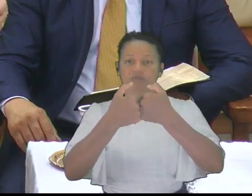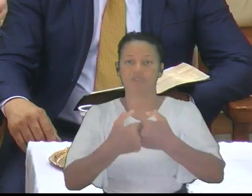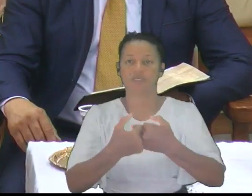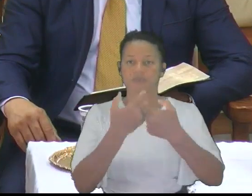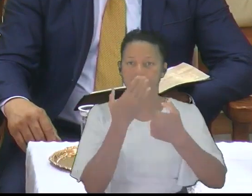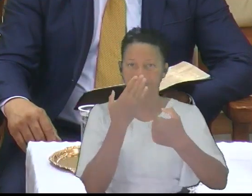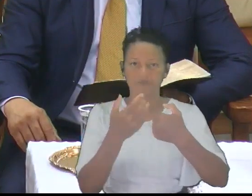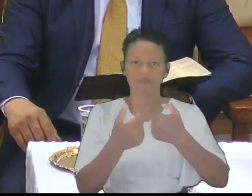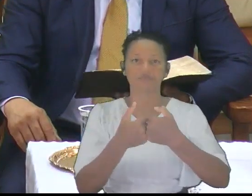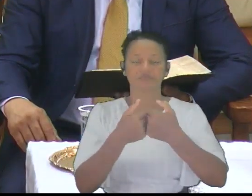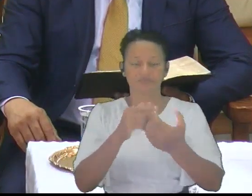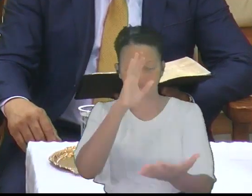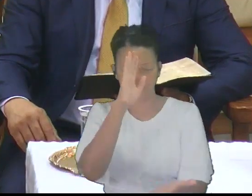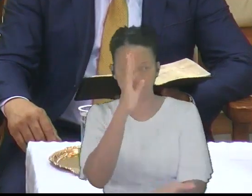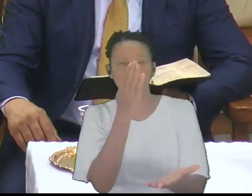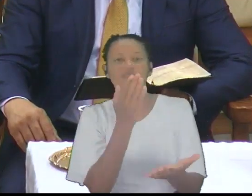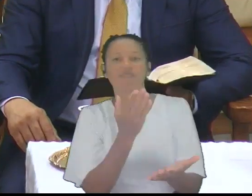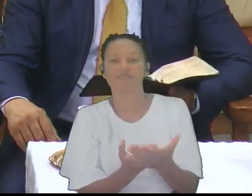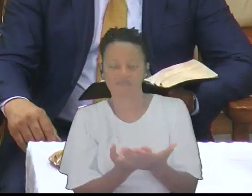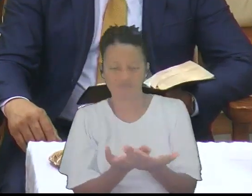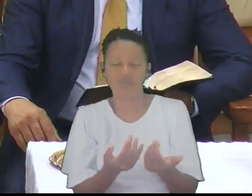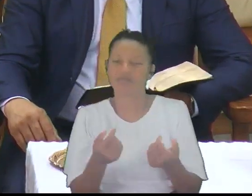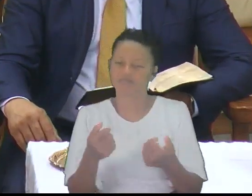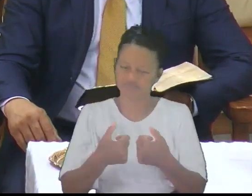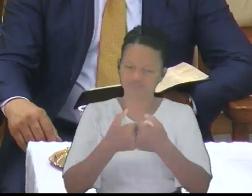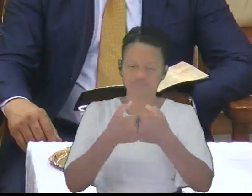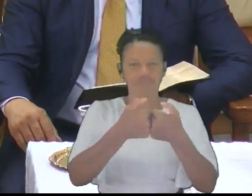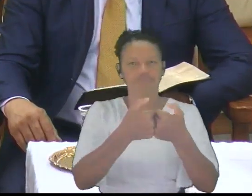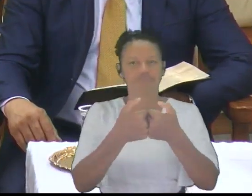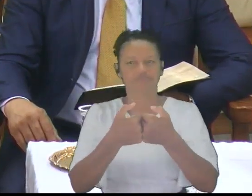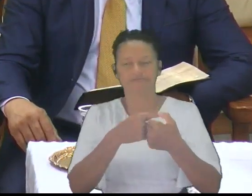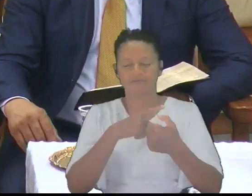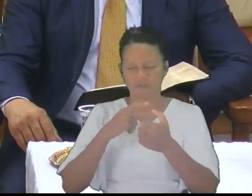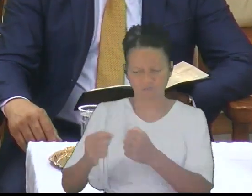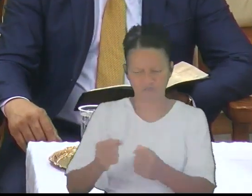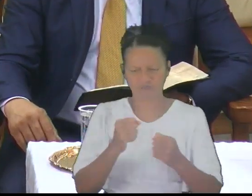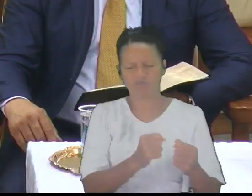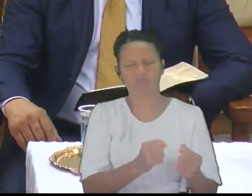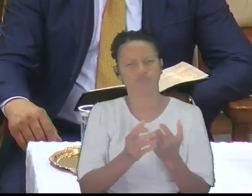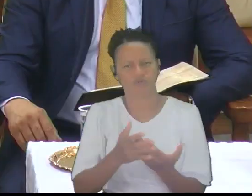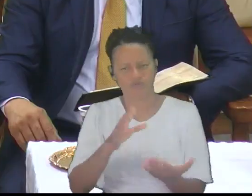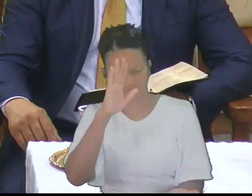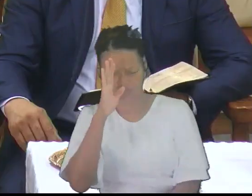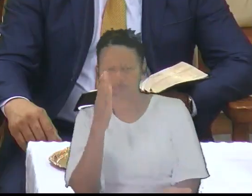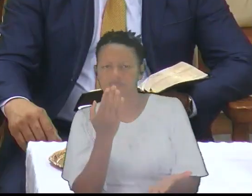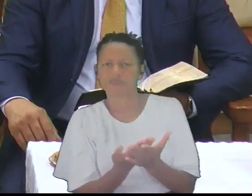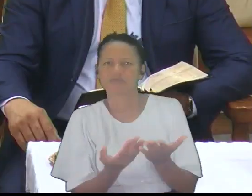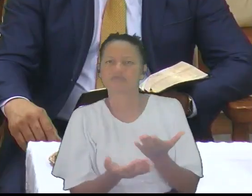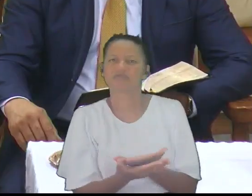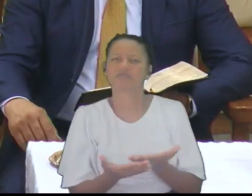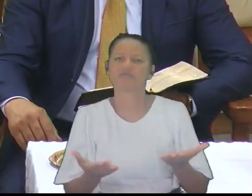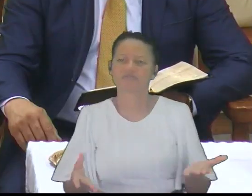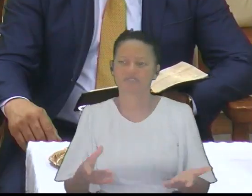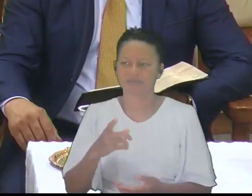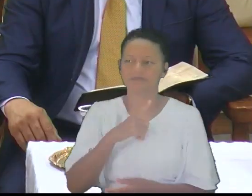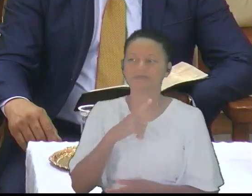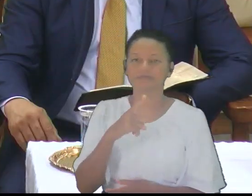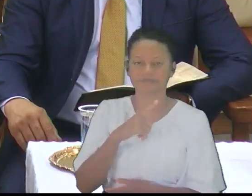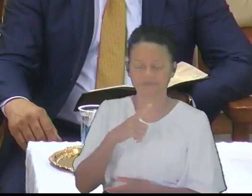frente, e eles acreditam que aquela arca que eles trouxeram tem poder, eles acreditam que aquela arca